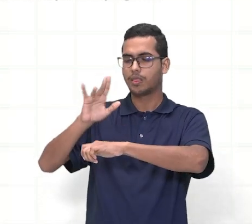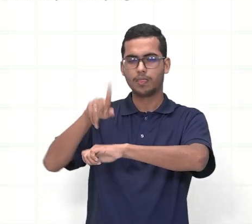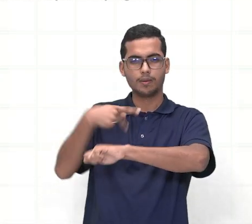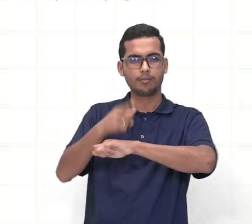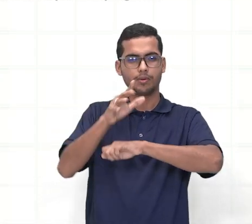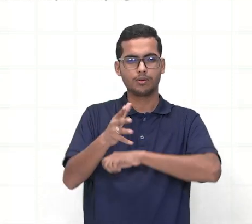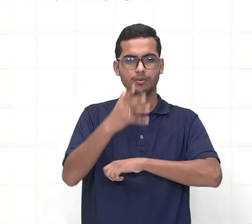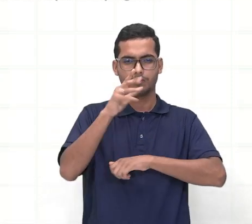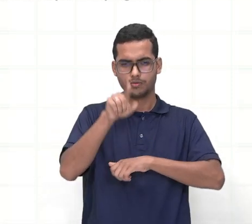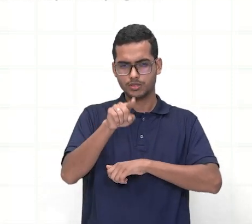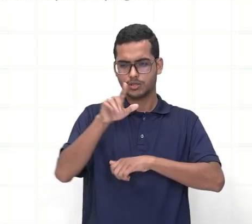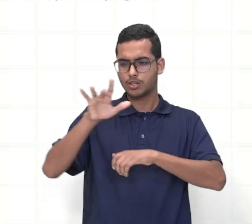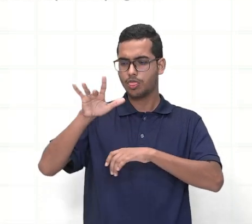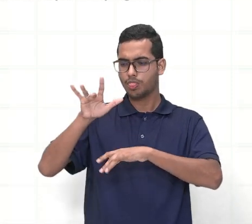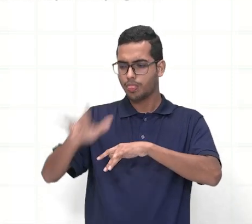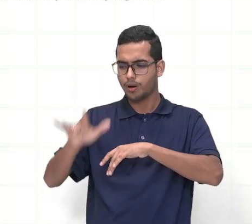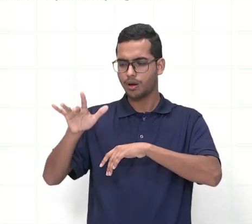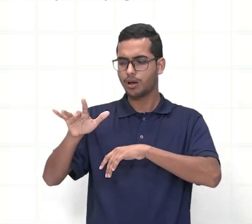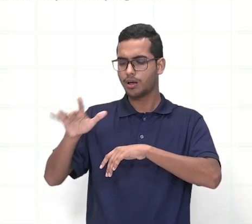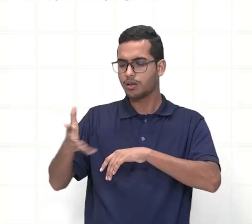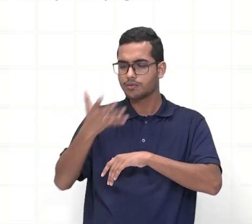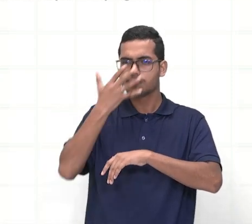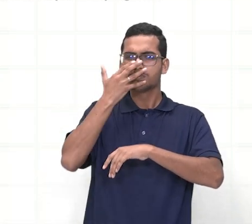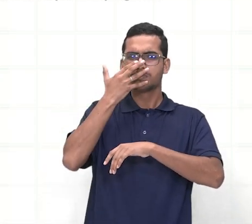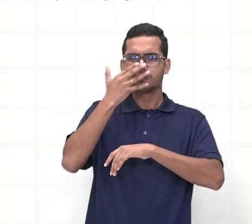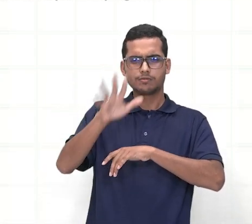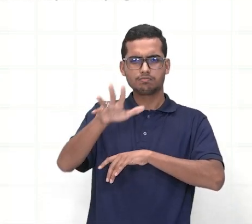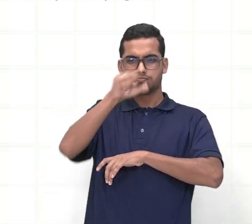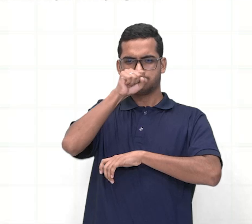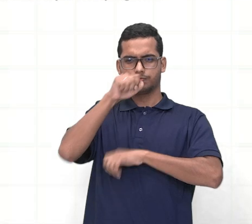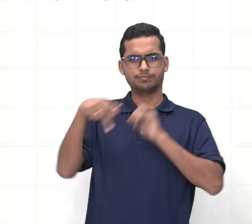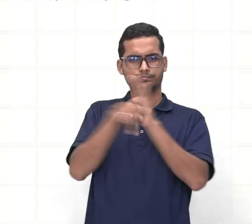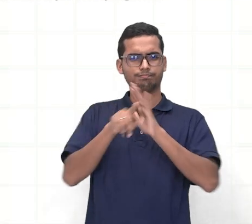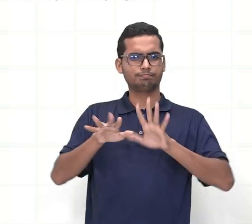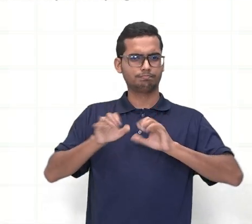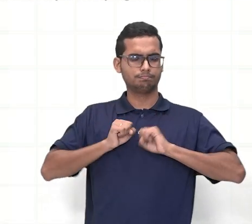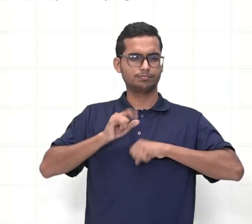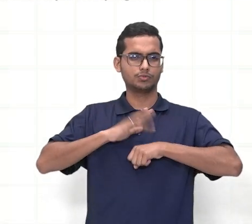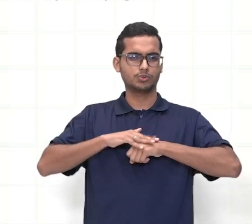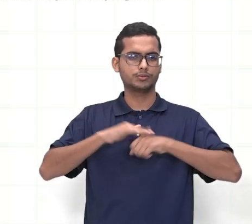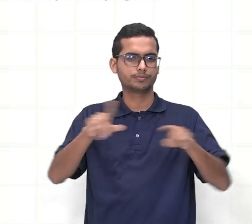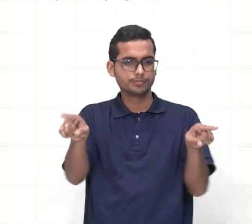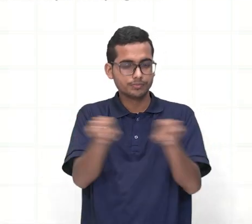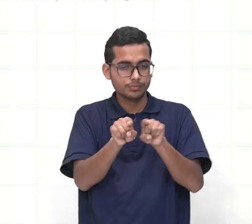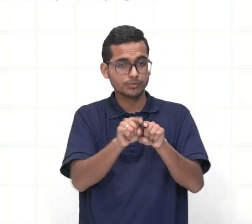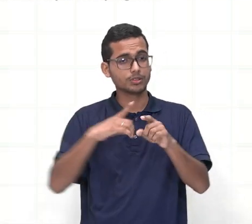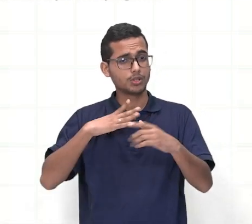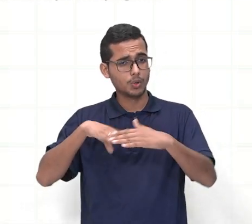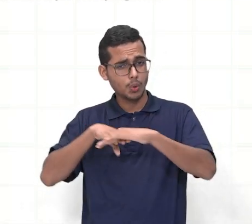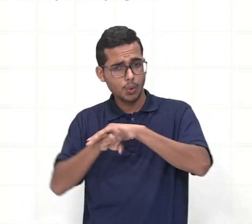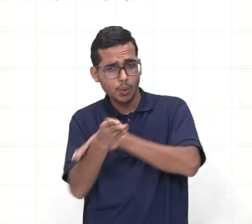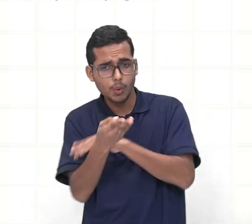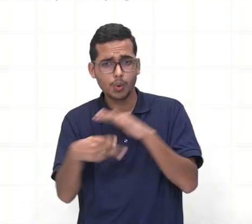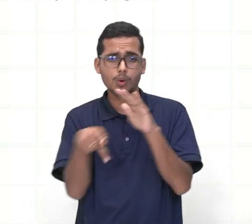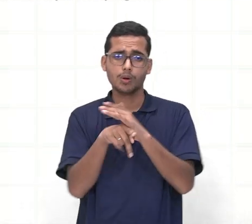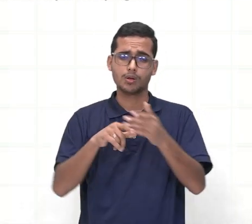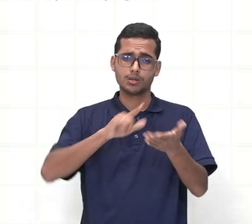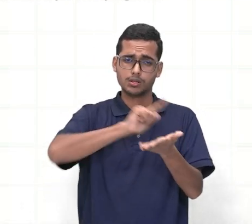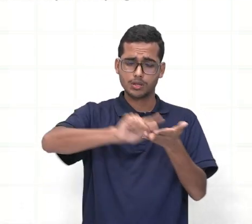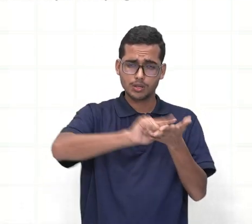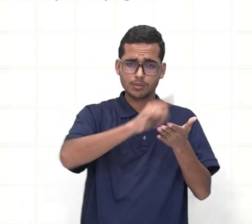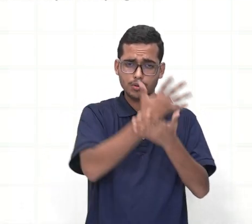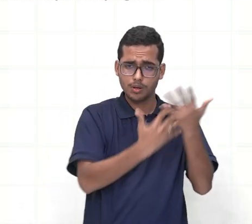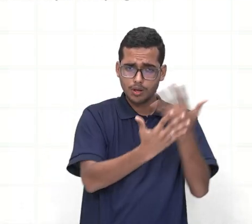essa atenção com a higiene pessoal de lavar as mãos, sempre que entrar num ambiente, no